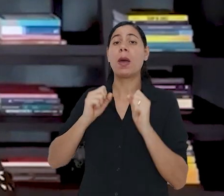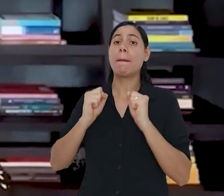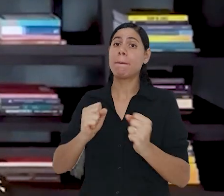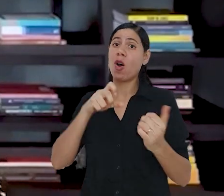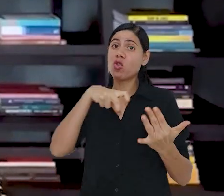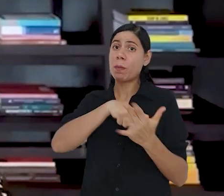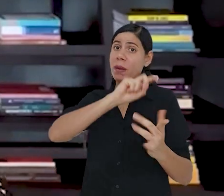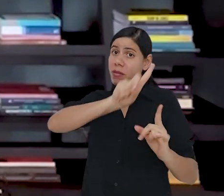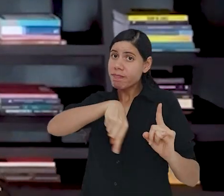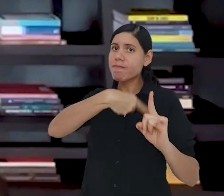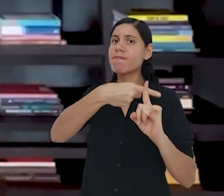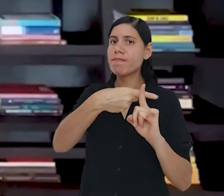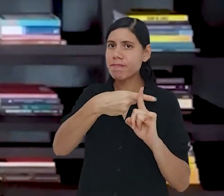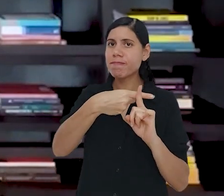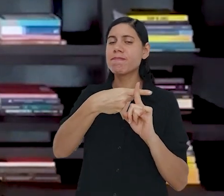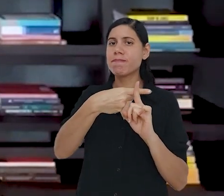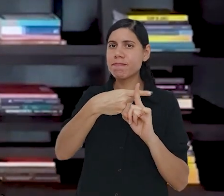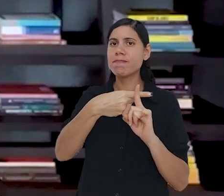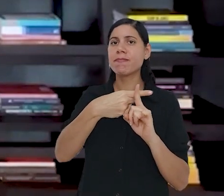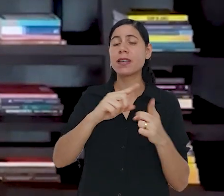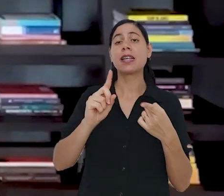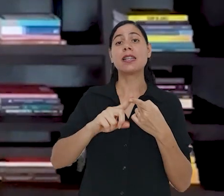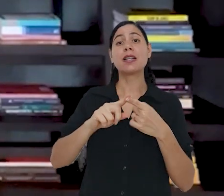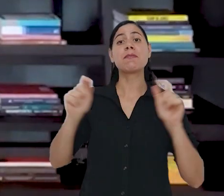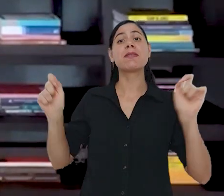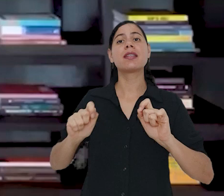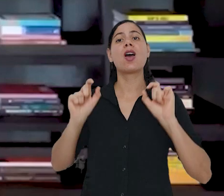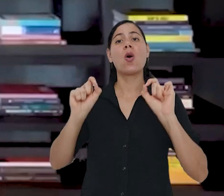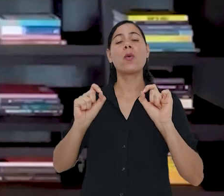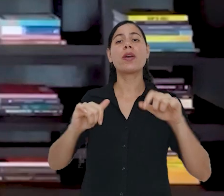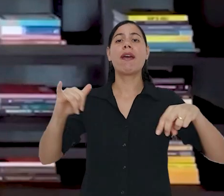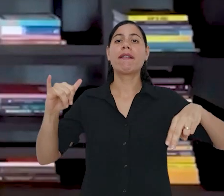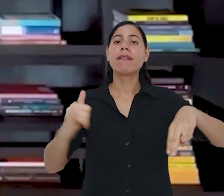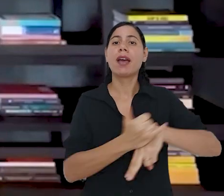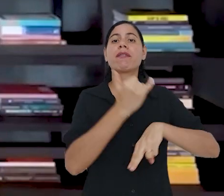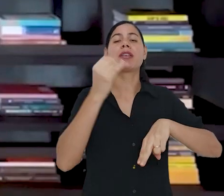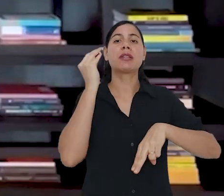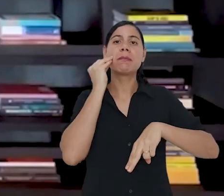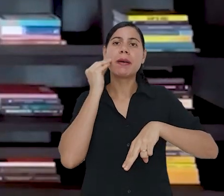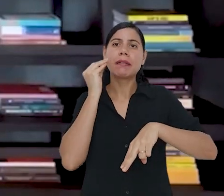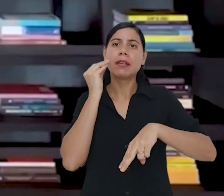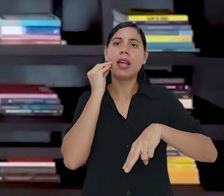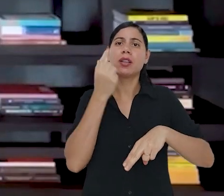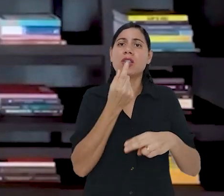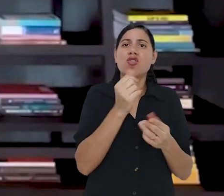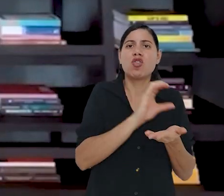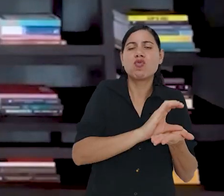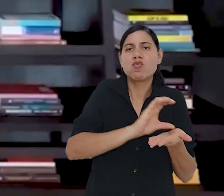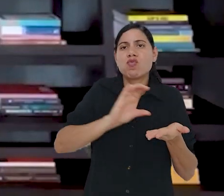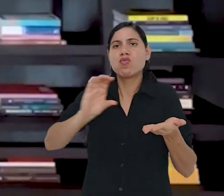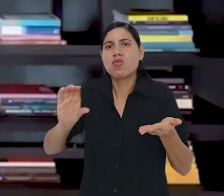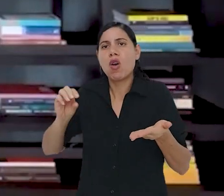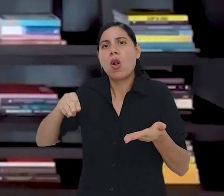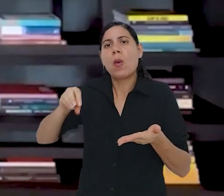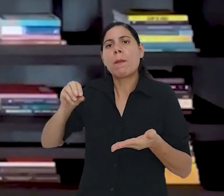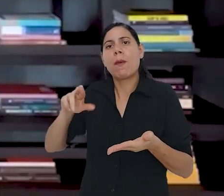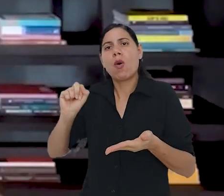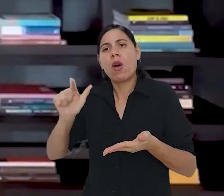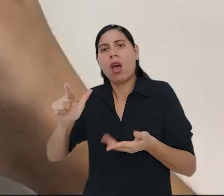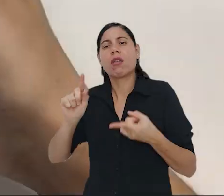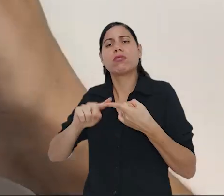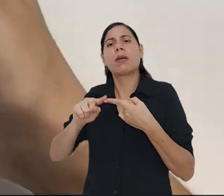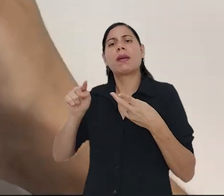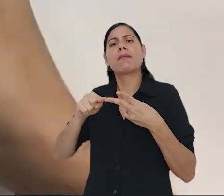poderá ser aplicado ao criminoso, é possível que a vítima busque uma reparação dos danos morais e